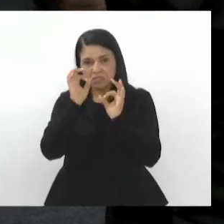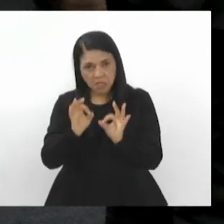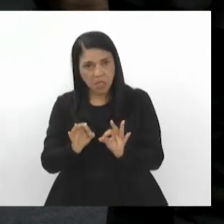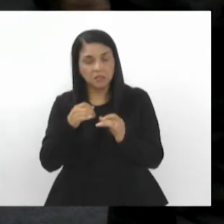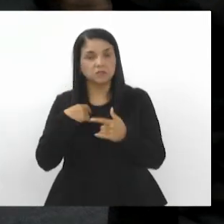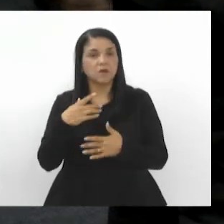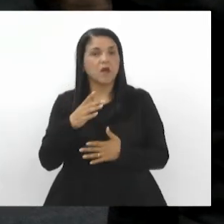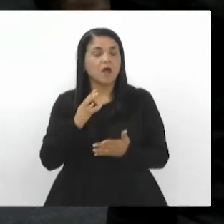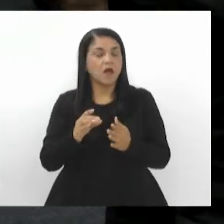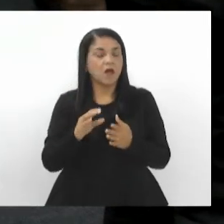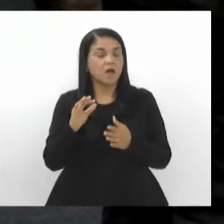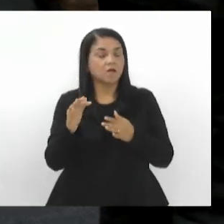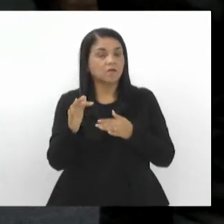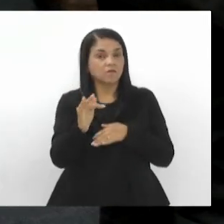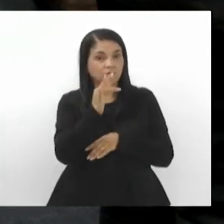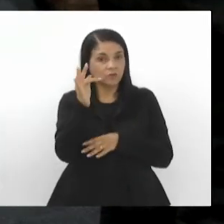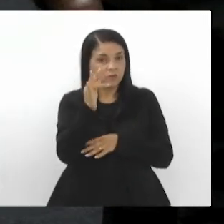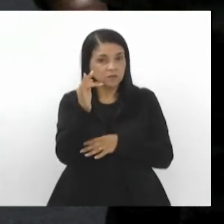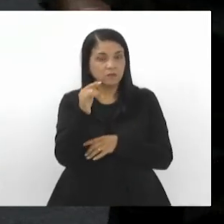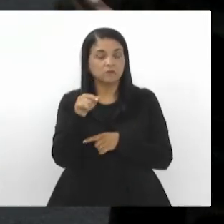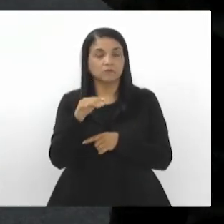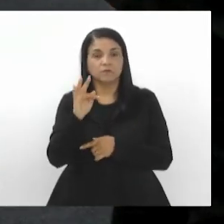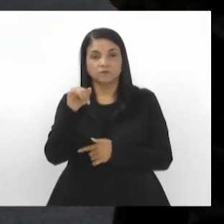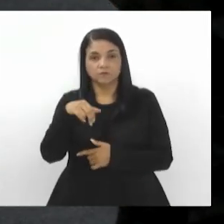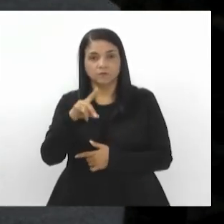disse que não podia ser.